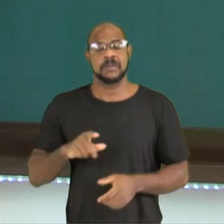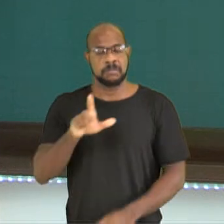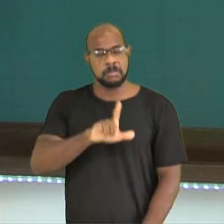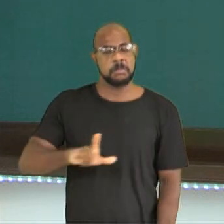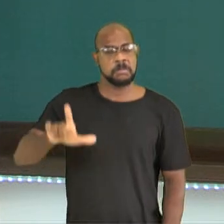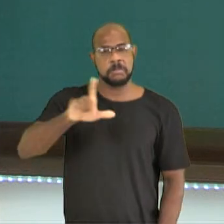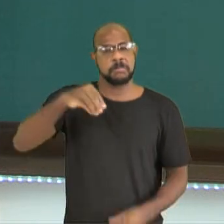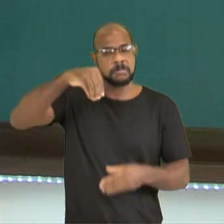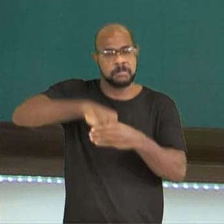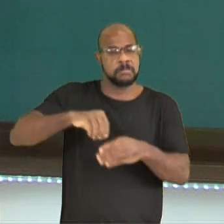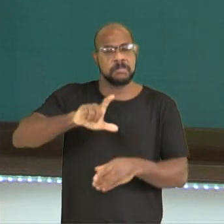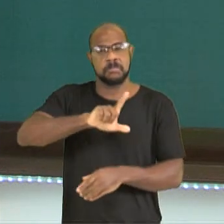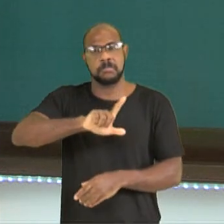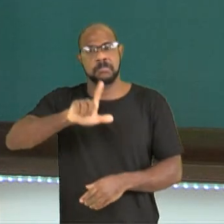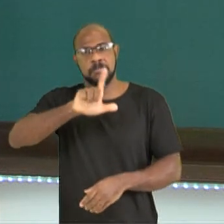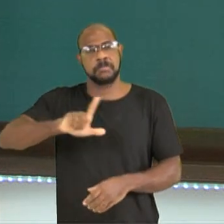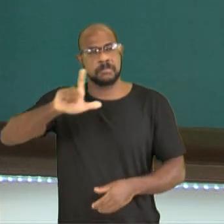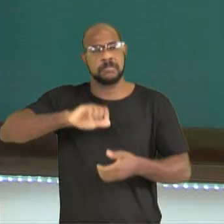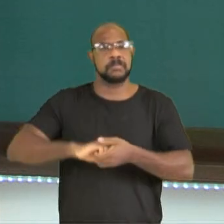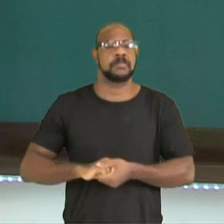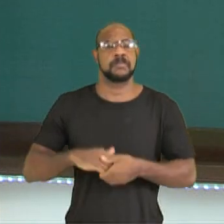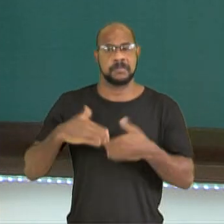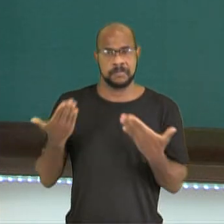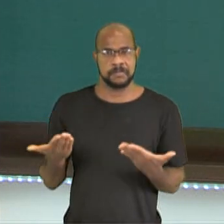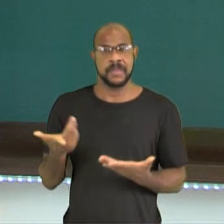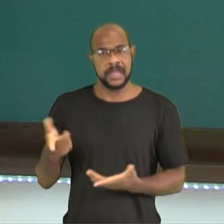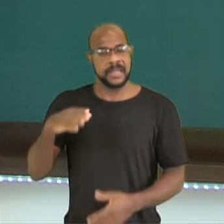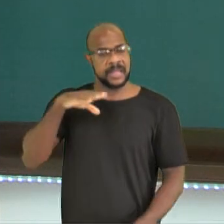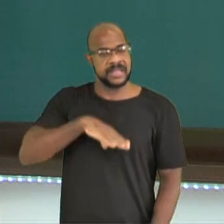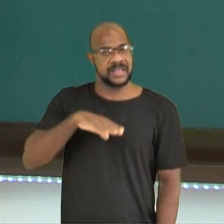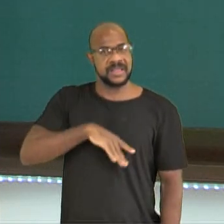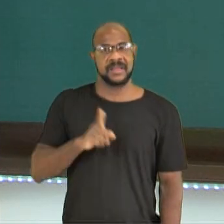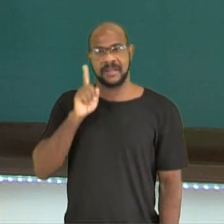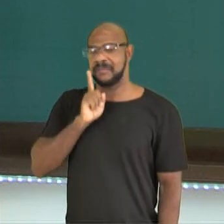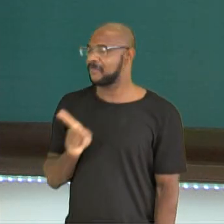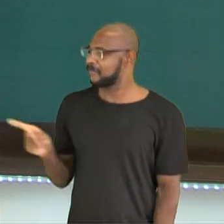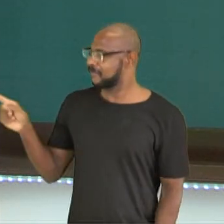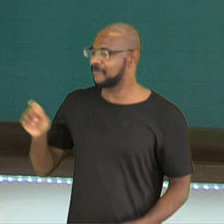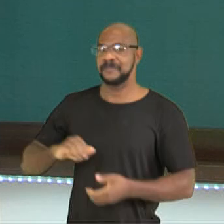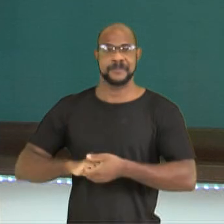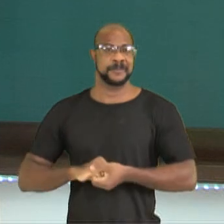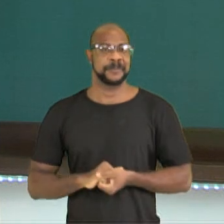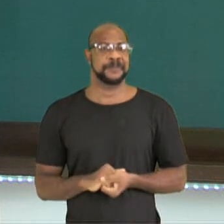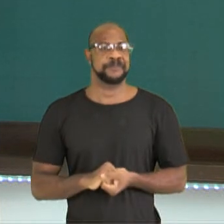Então, é um renomado autor da nossa língua portuguesa, do nosso Brasil.